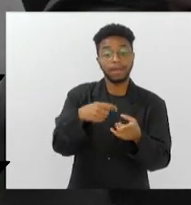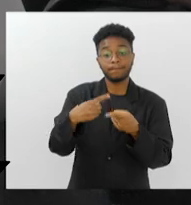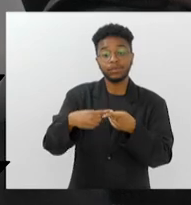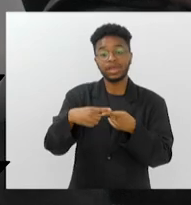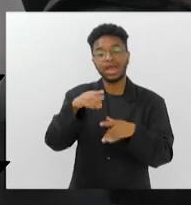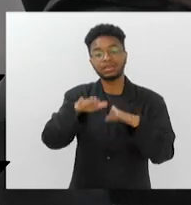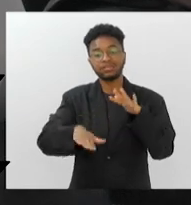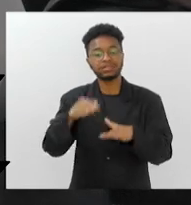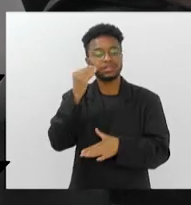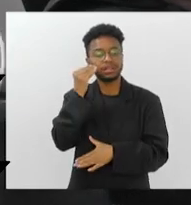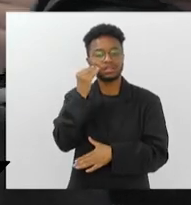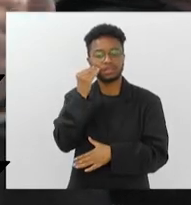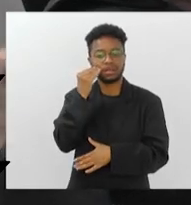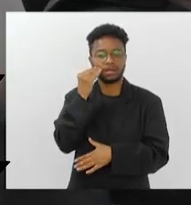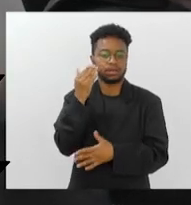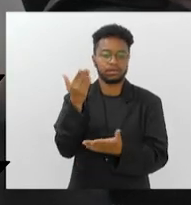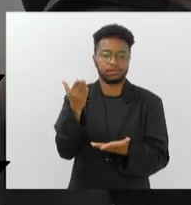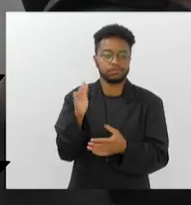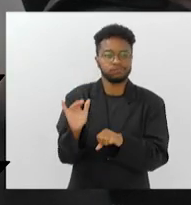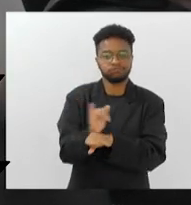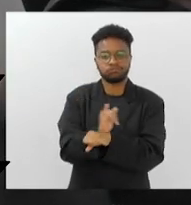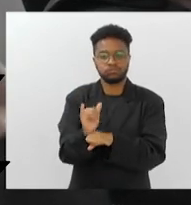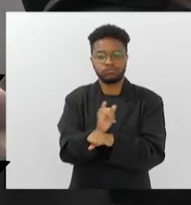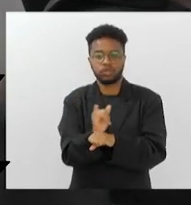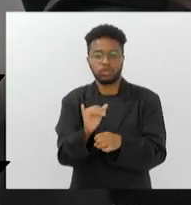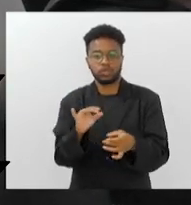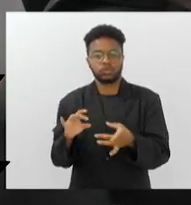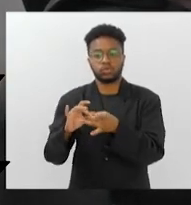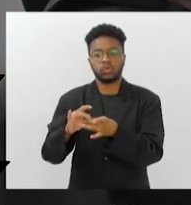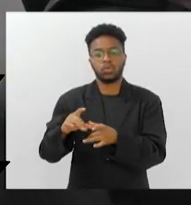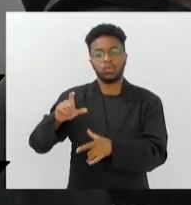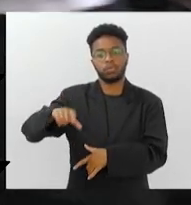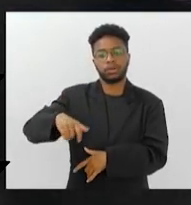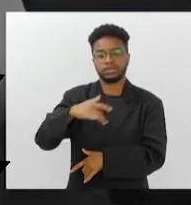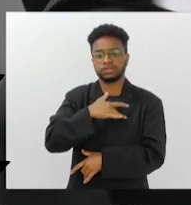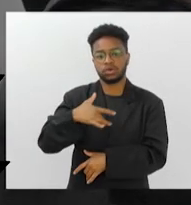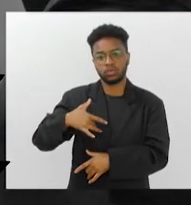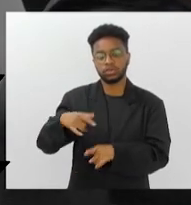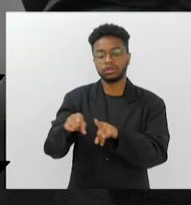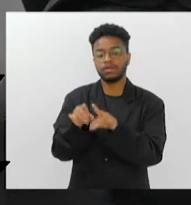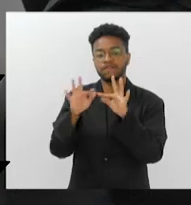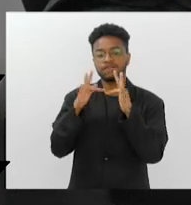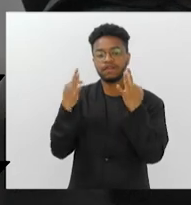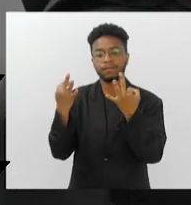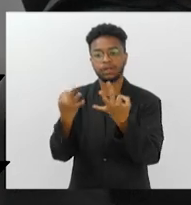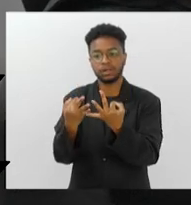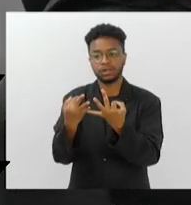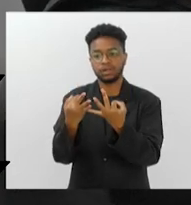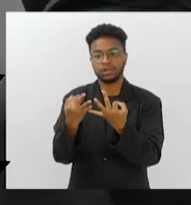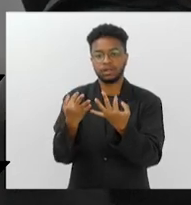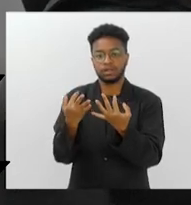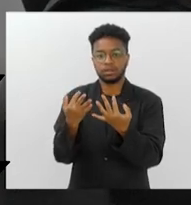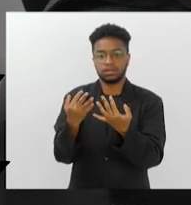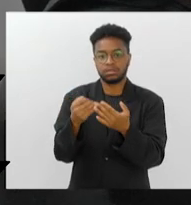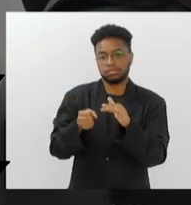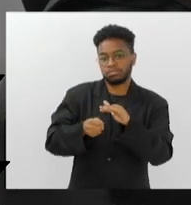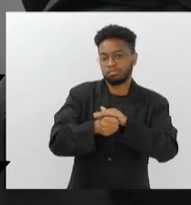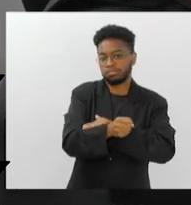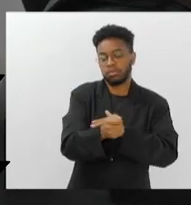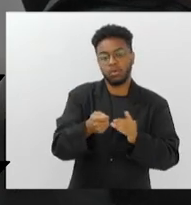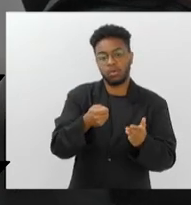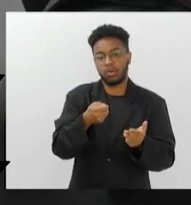burlar o plano de saúde e aí você tem a família em acordo com a clínica todo mundo fazendo né e internações